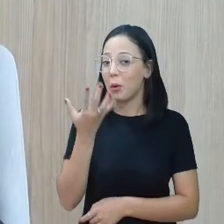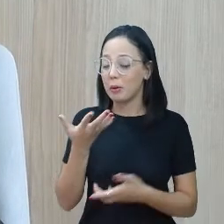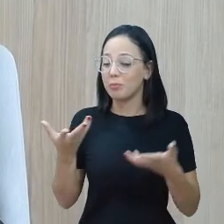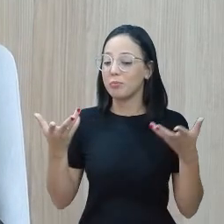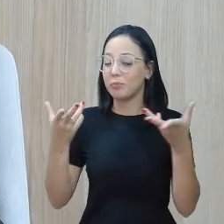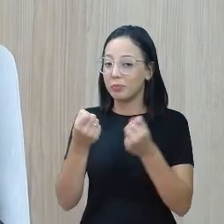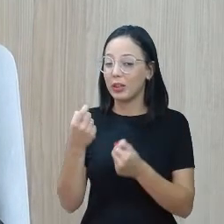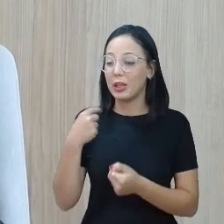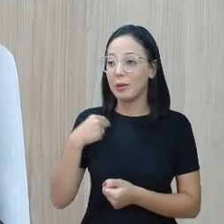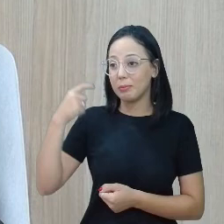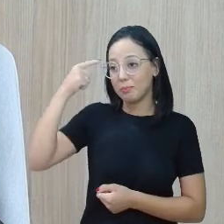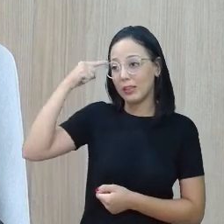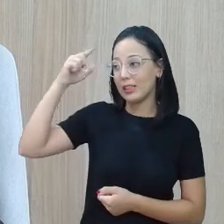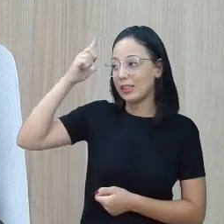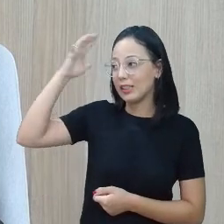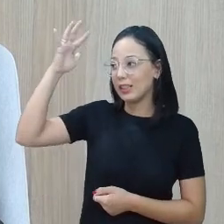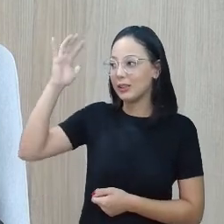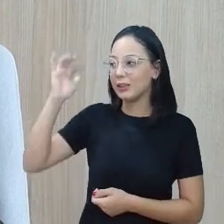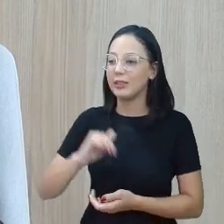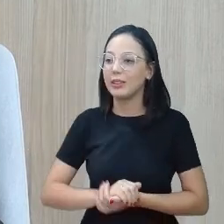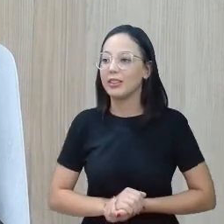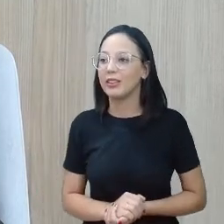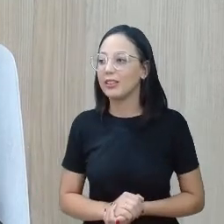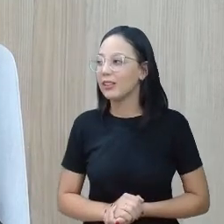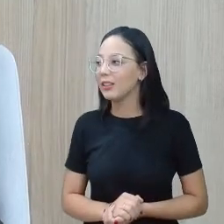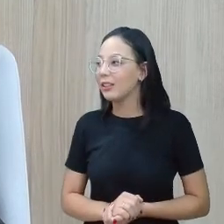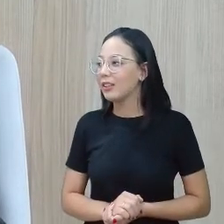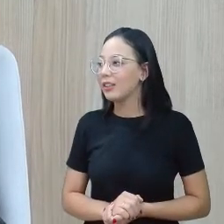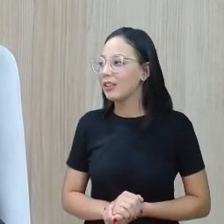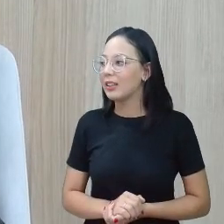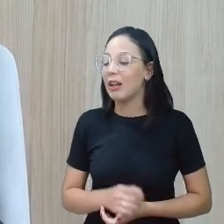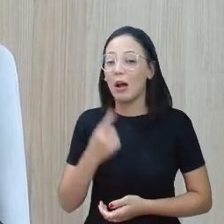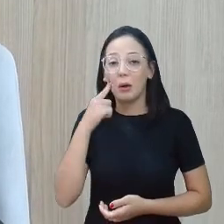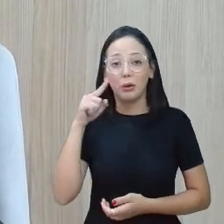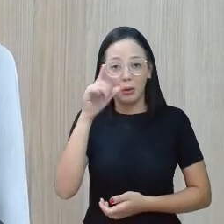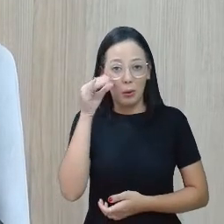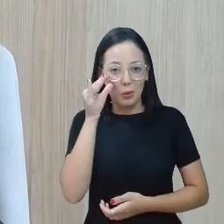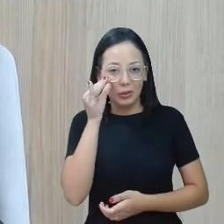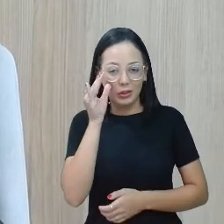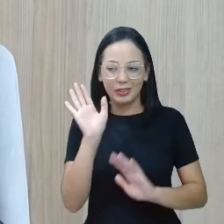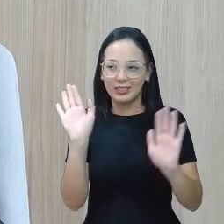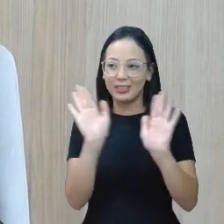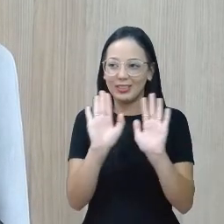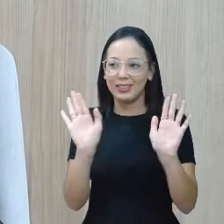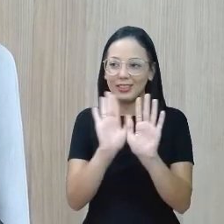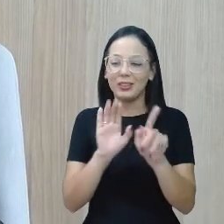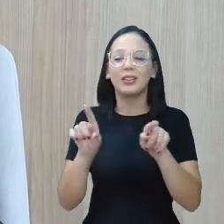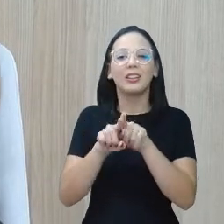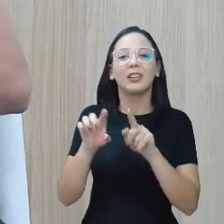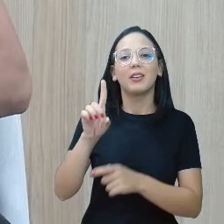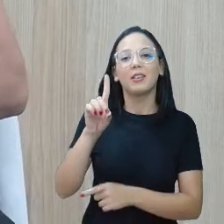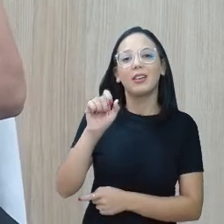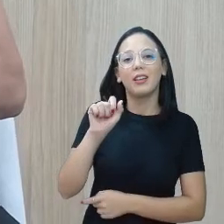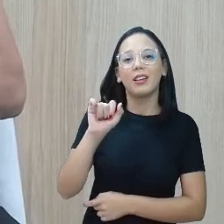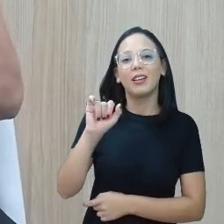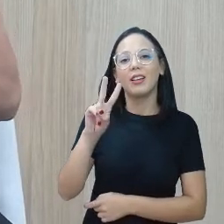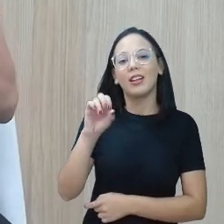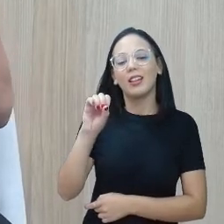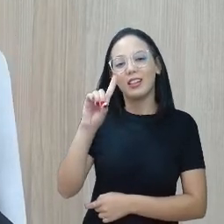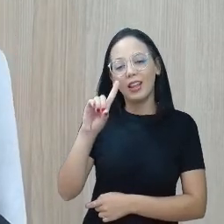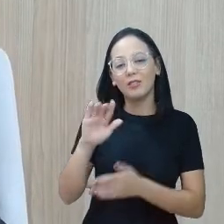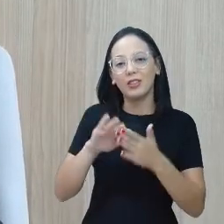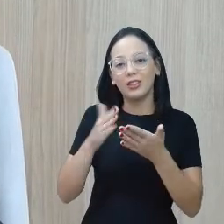Gabriel? Me deixou pensativo. E o que foi a filosofia? Não fico curiosa, não. O David, da